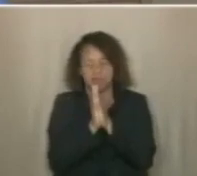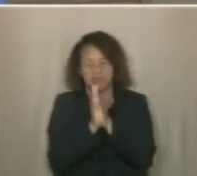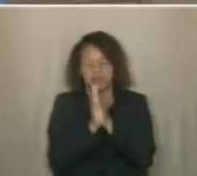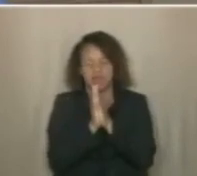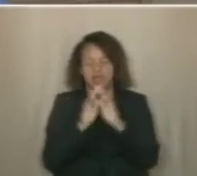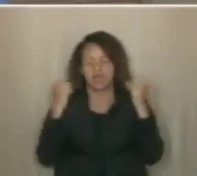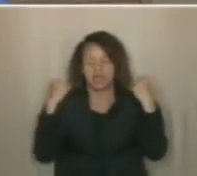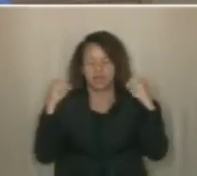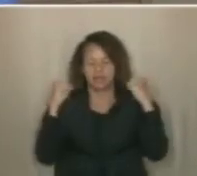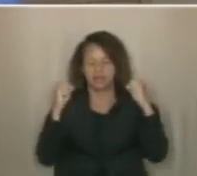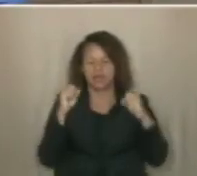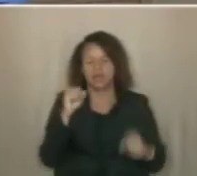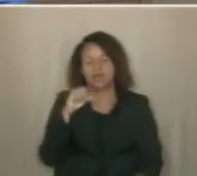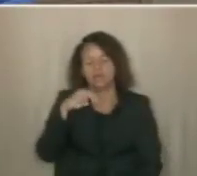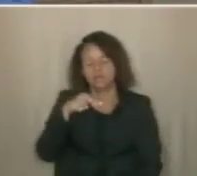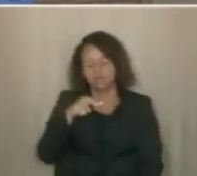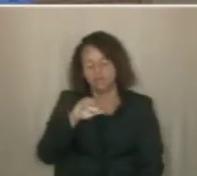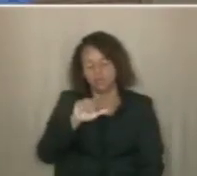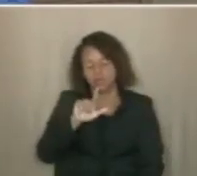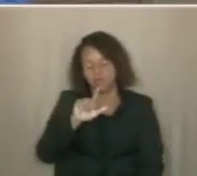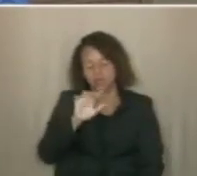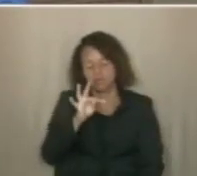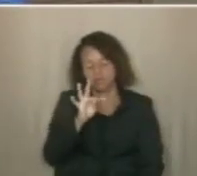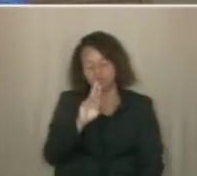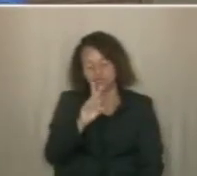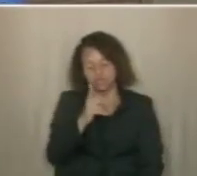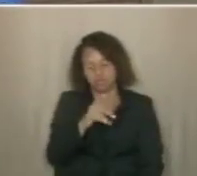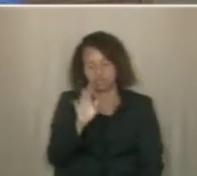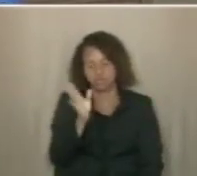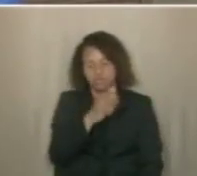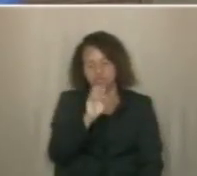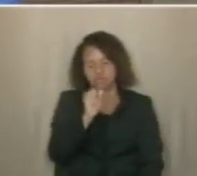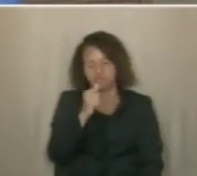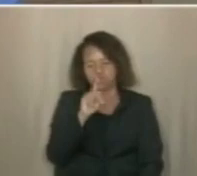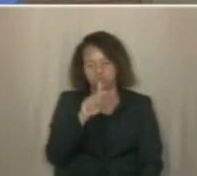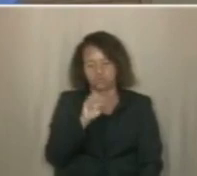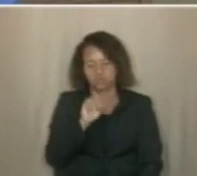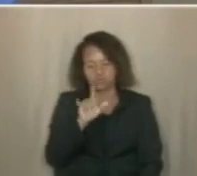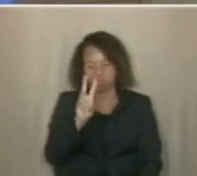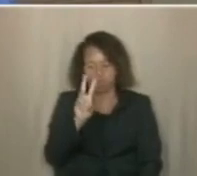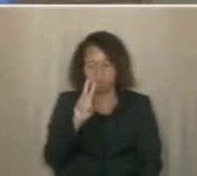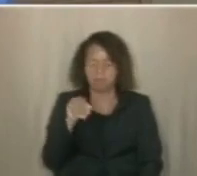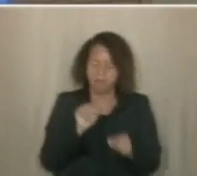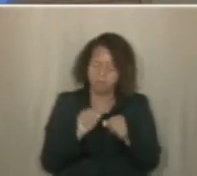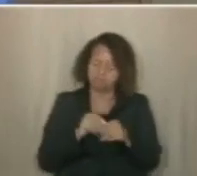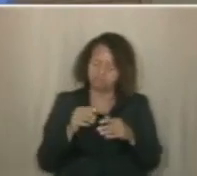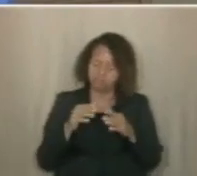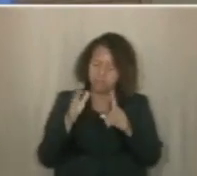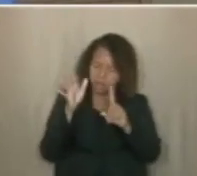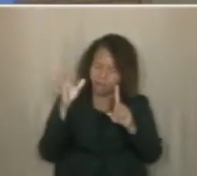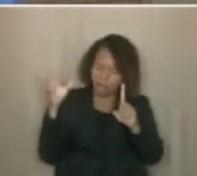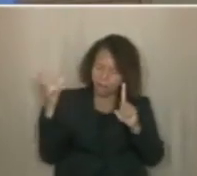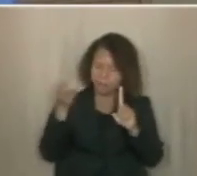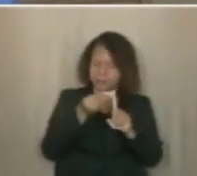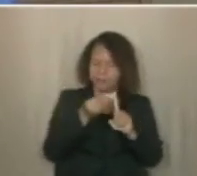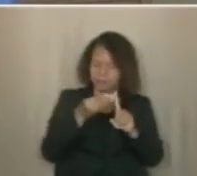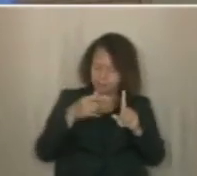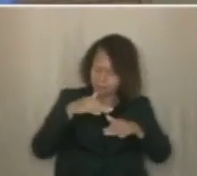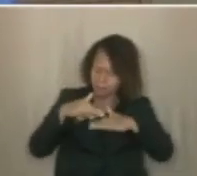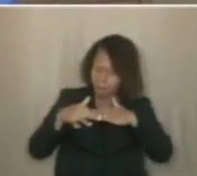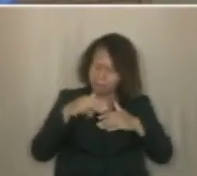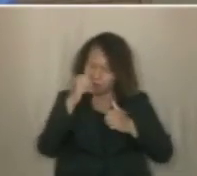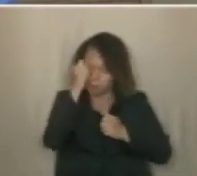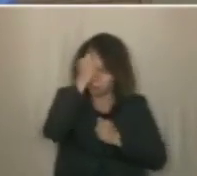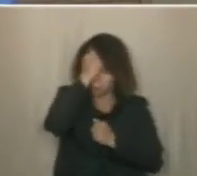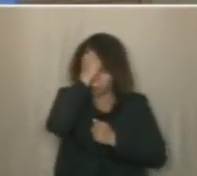academia do prêmio Multishow para que possamos valorizar os nossos artistas artistas do movimento brega aqui